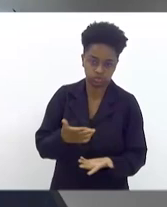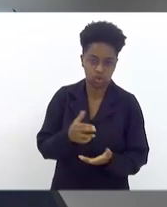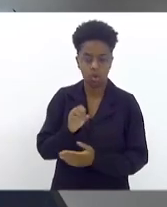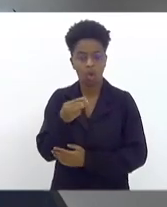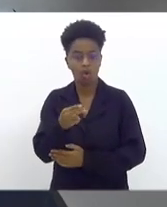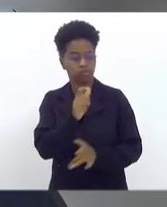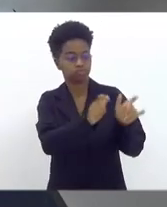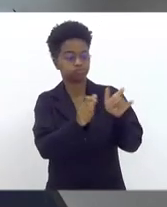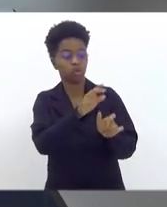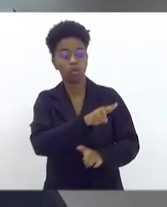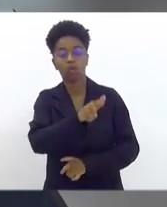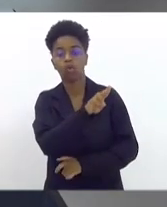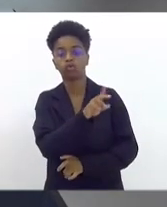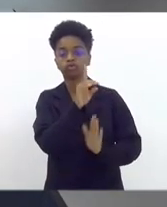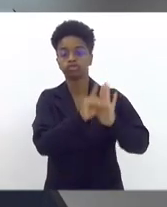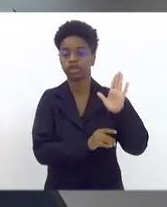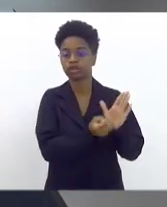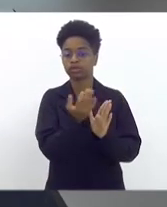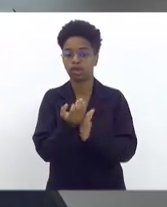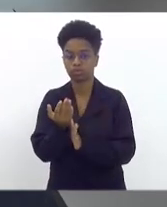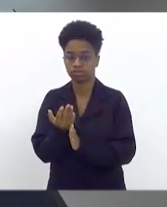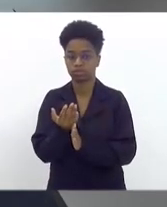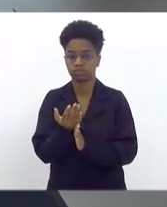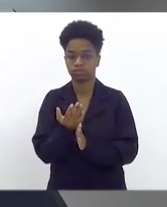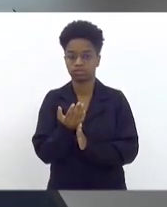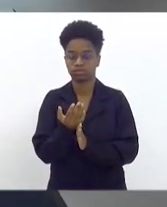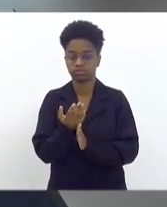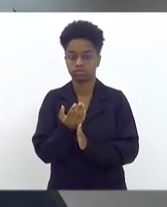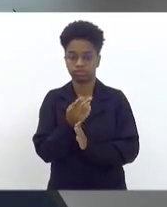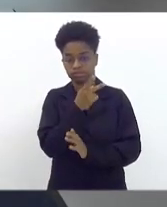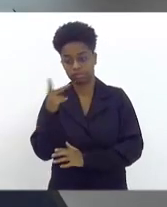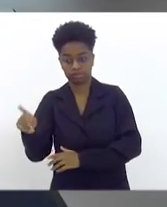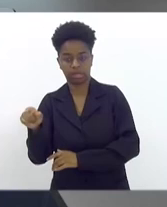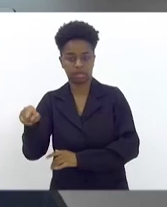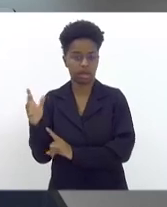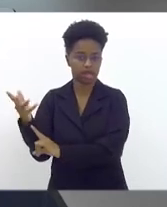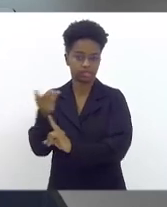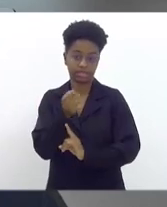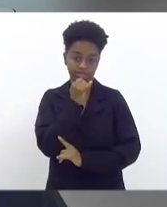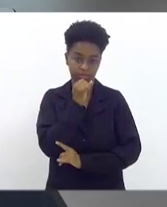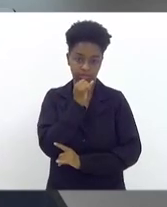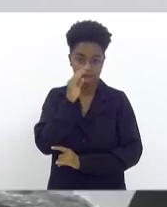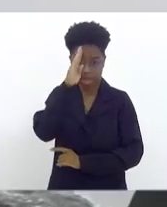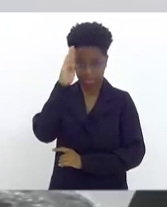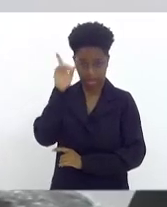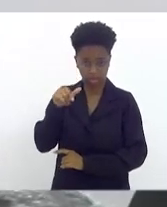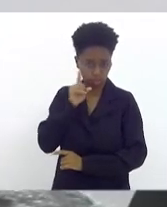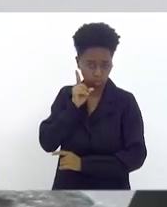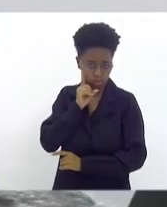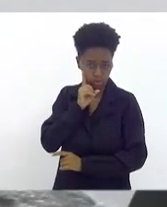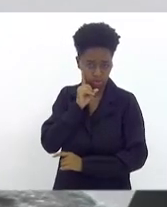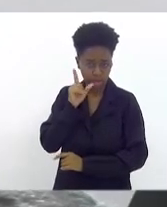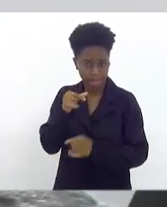uso do direito autoral desses artistas. Uma academia, por exemplo, é por dia? É por